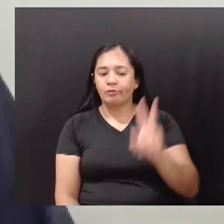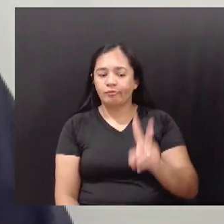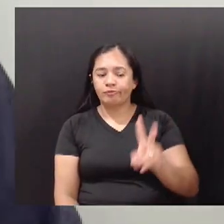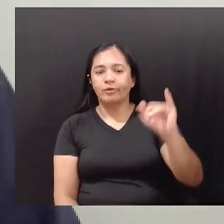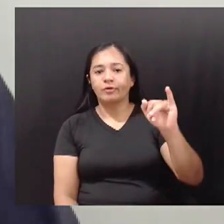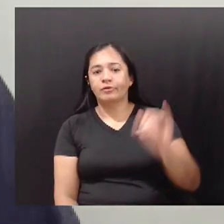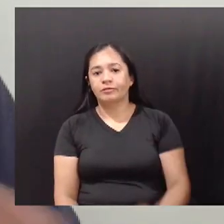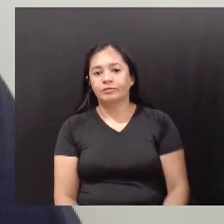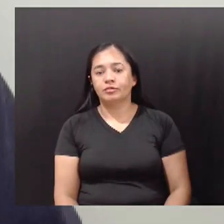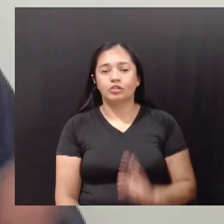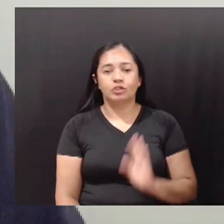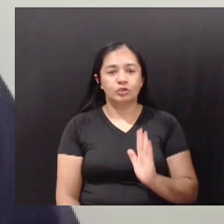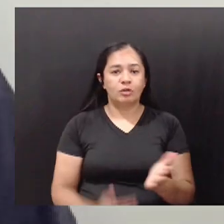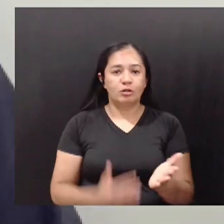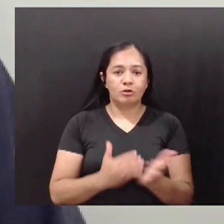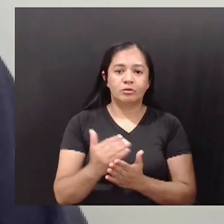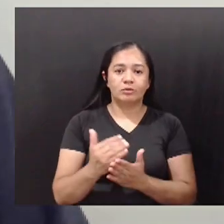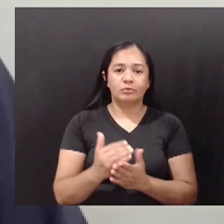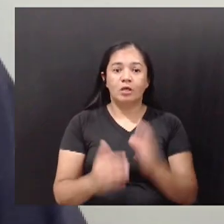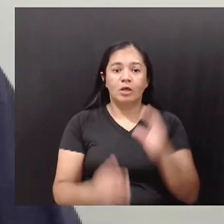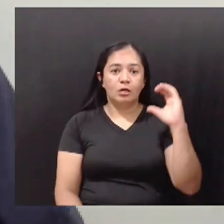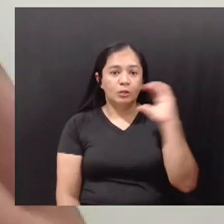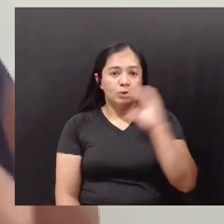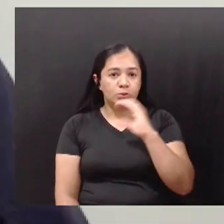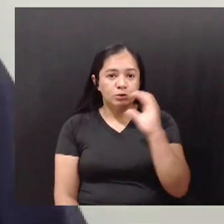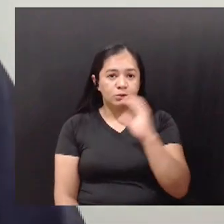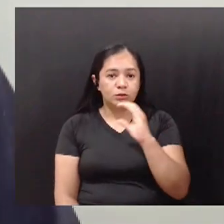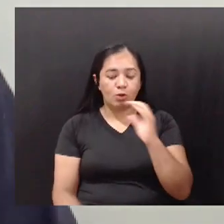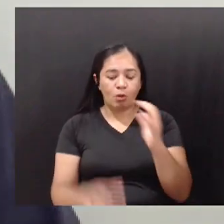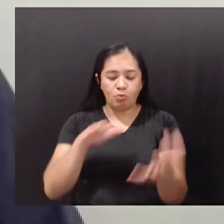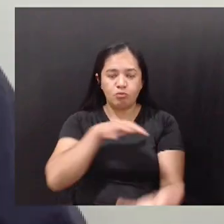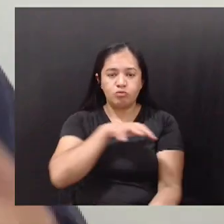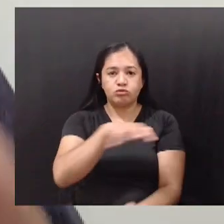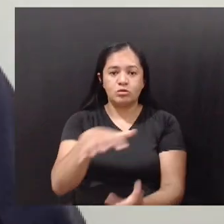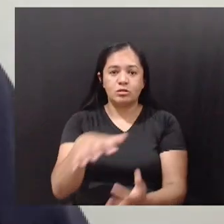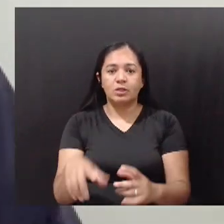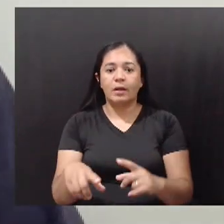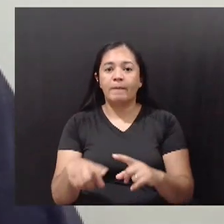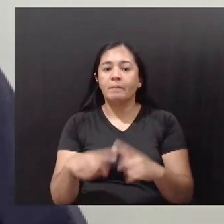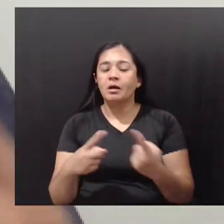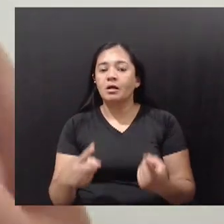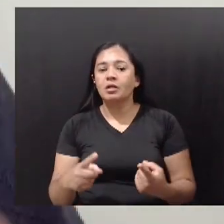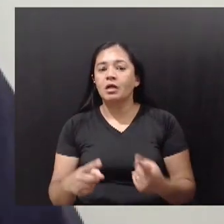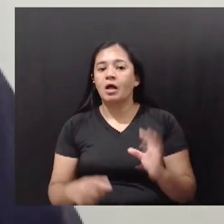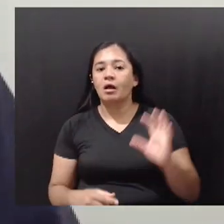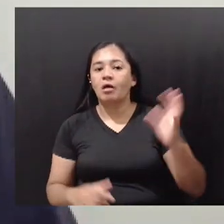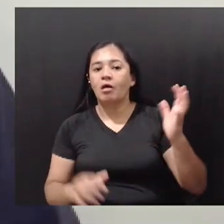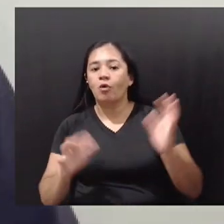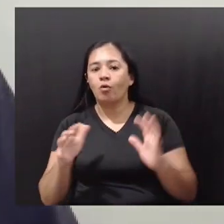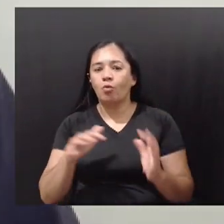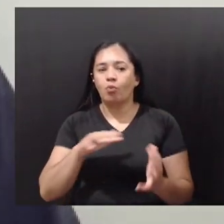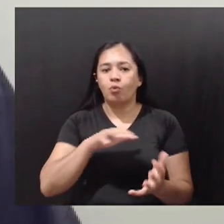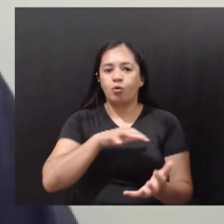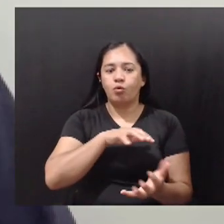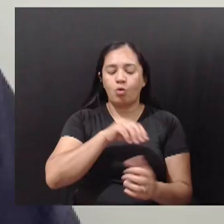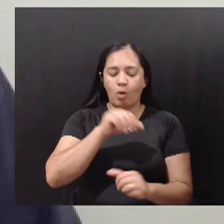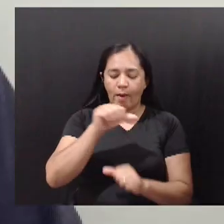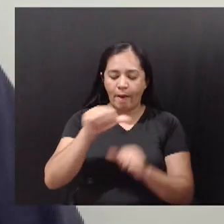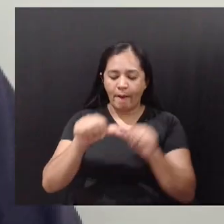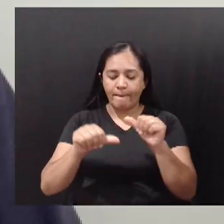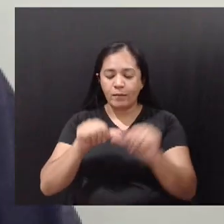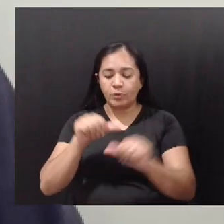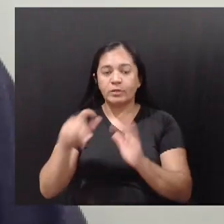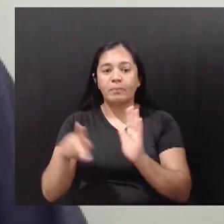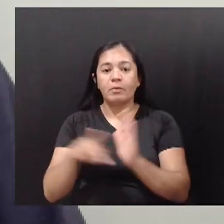mesmo, o processo do aquecimento global, onde esse aquecimento global traz uma mudança nas temperaturas da água